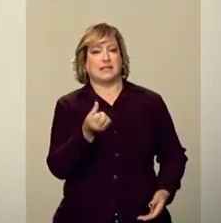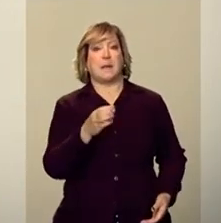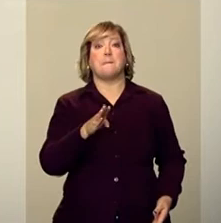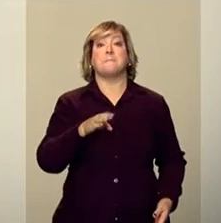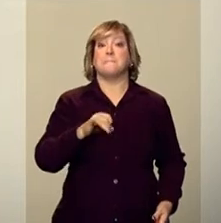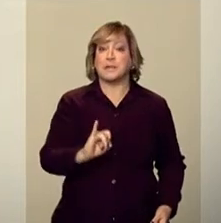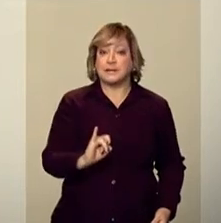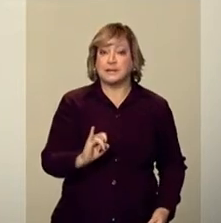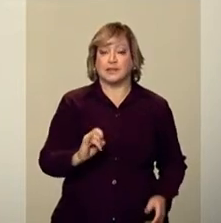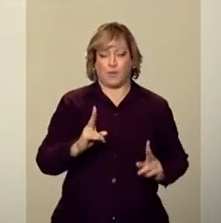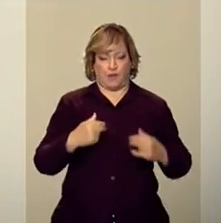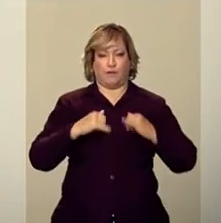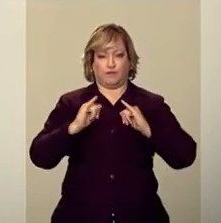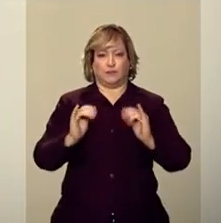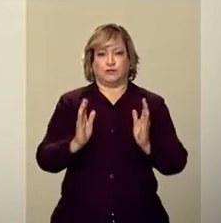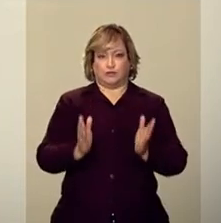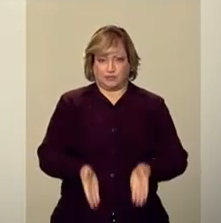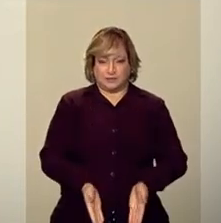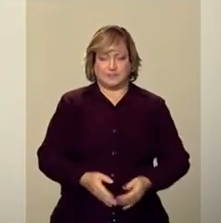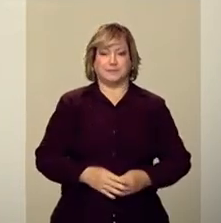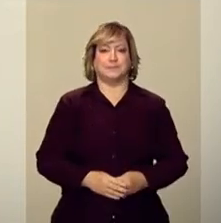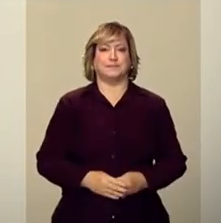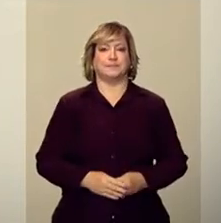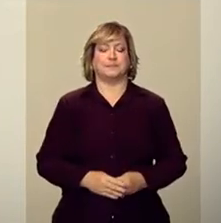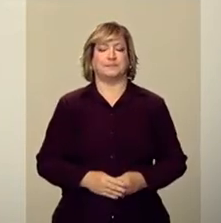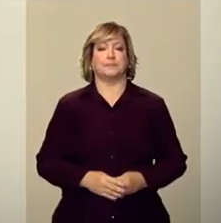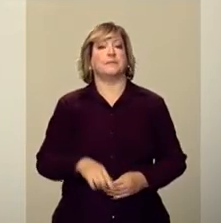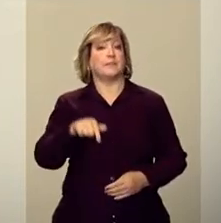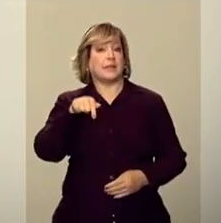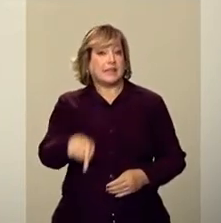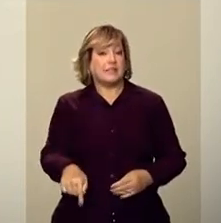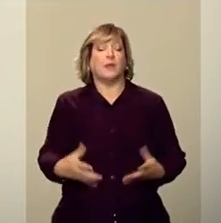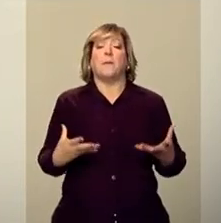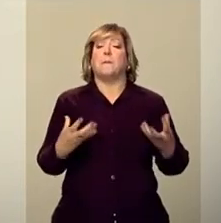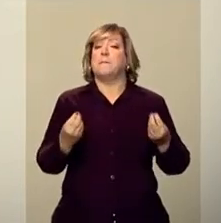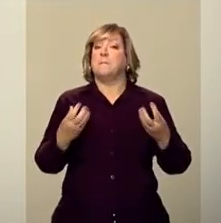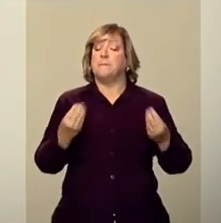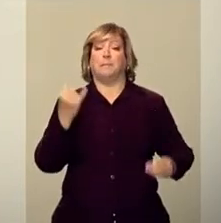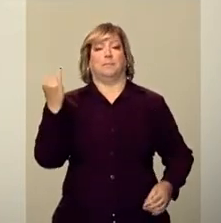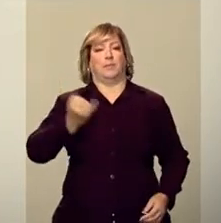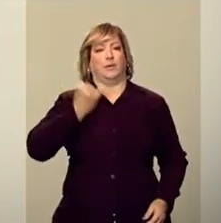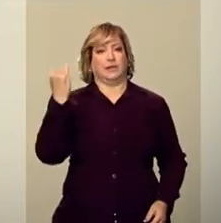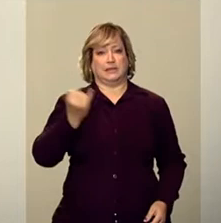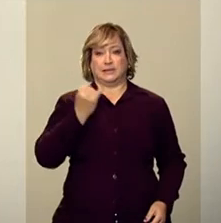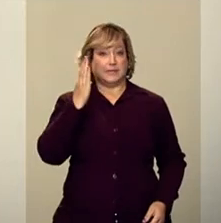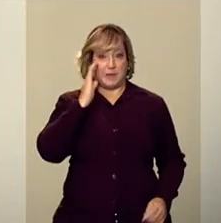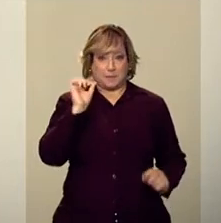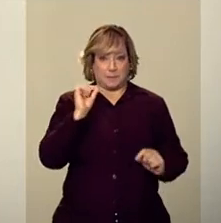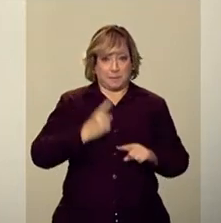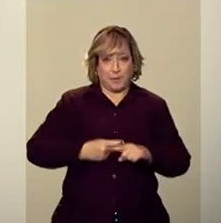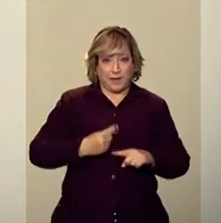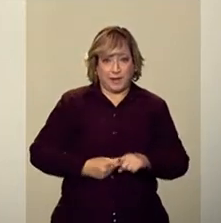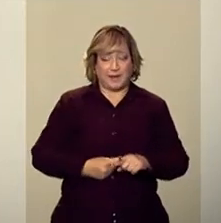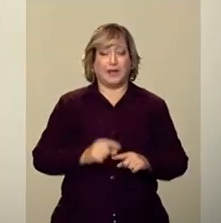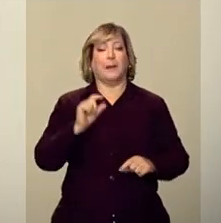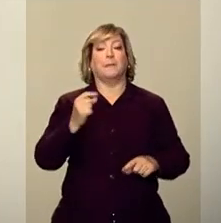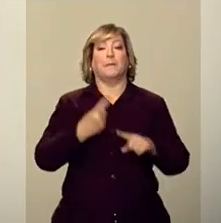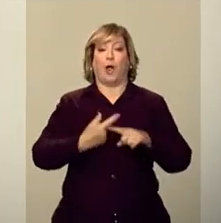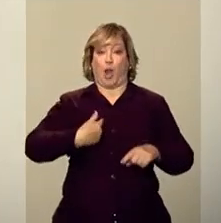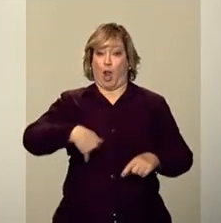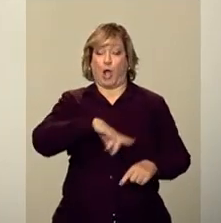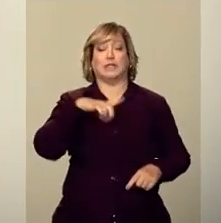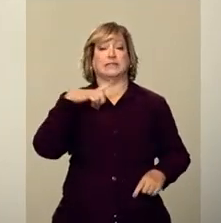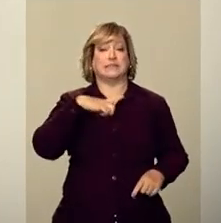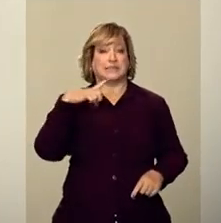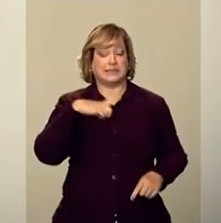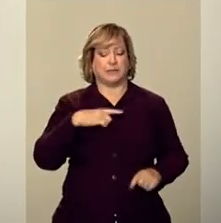136 bilhões que eu estava te falando isso é muito importante sabe porque Luciano porque nós temos